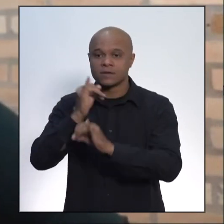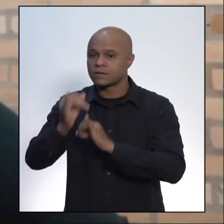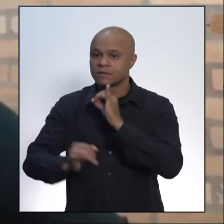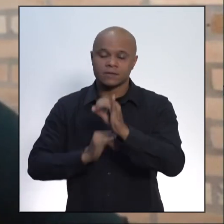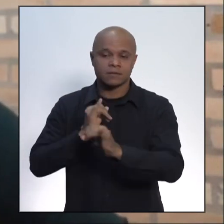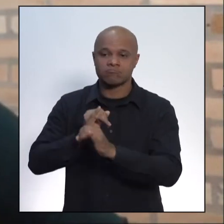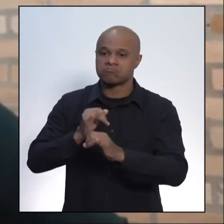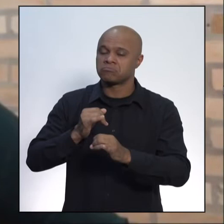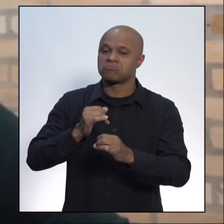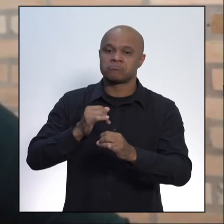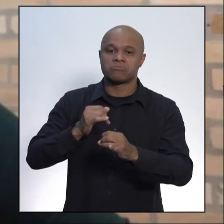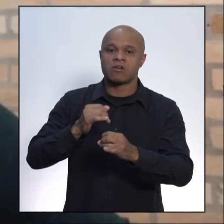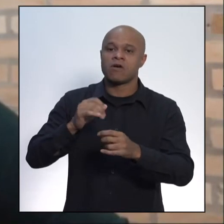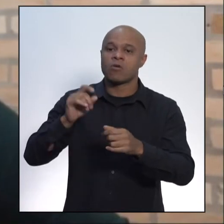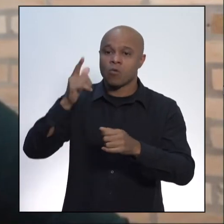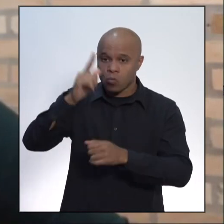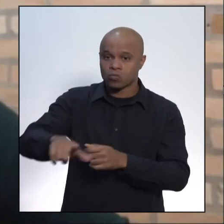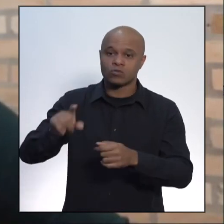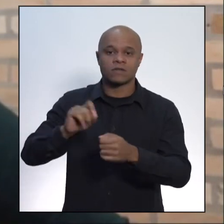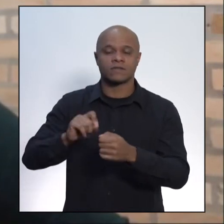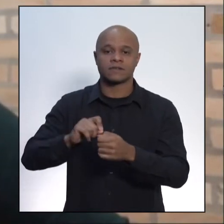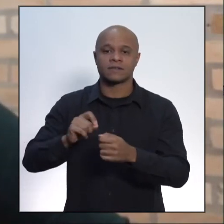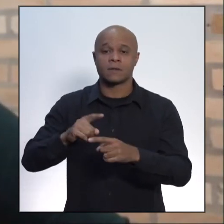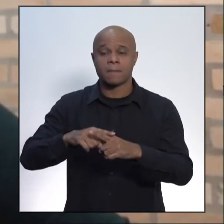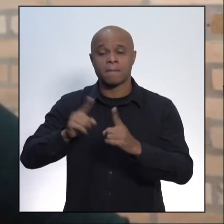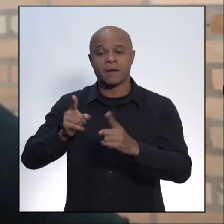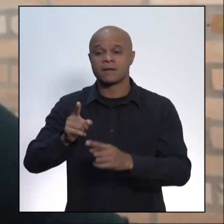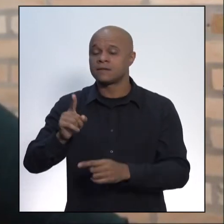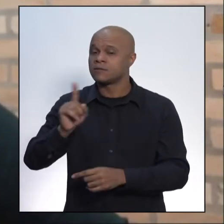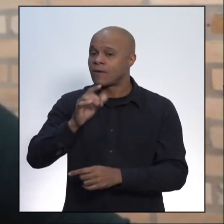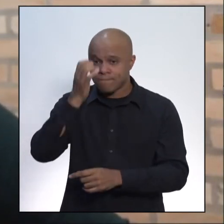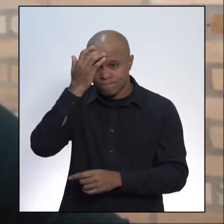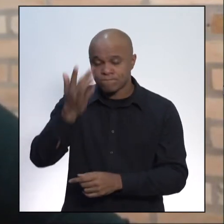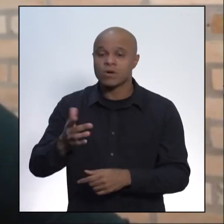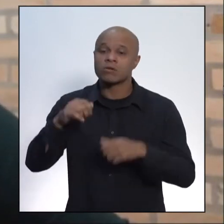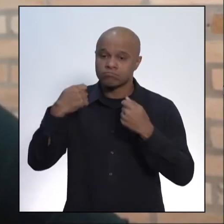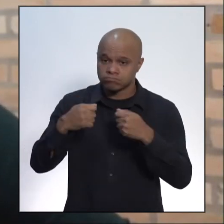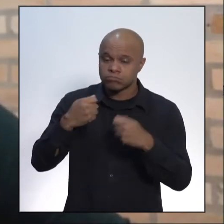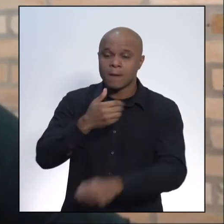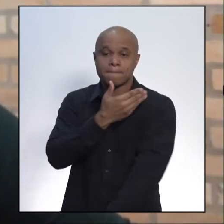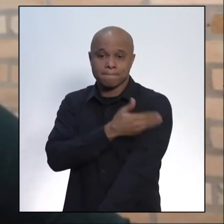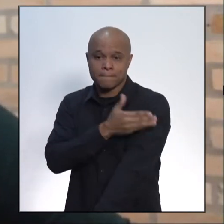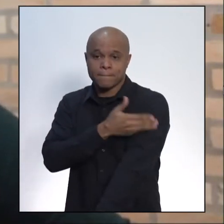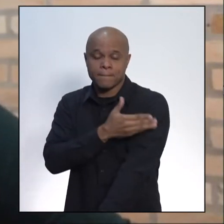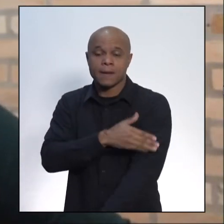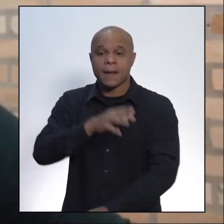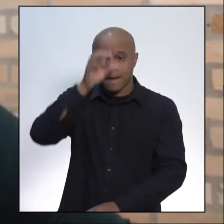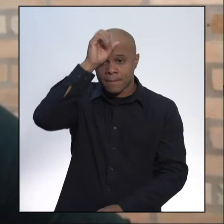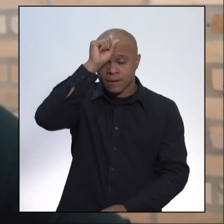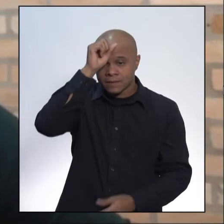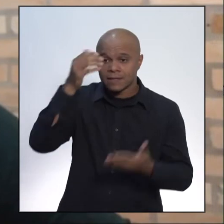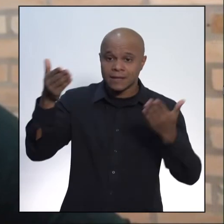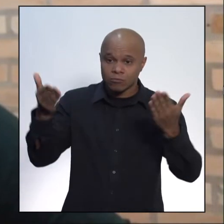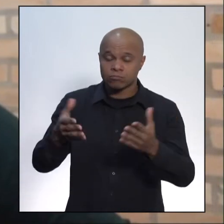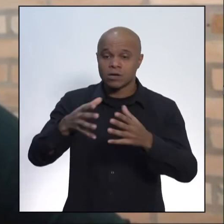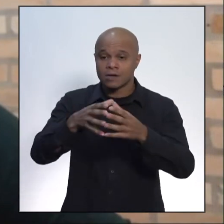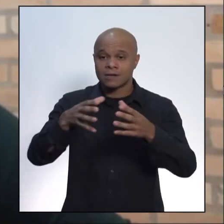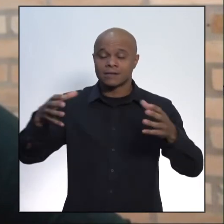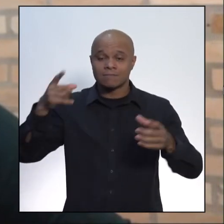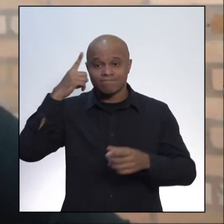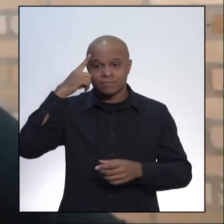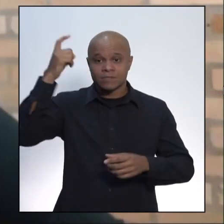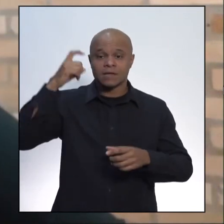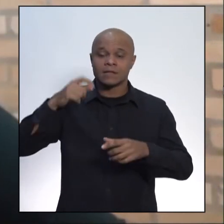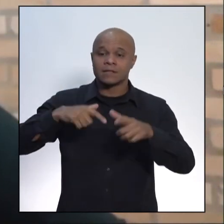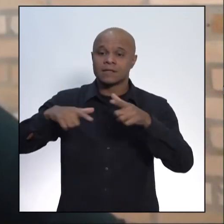faz mais ainda. Mas não é fácil. Né? Acho que uma grande aprendizagem desse momento é essa ideia de trabalhar